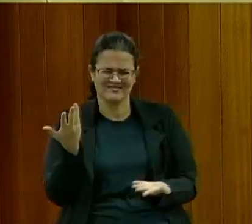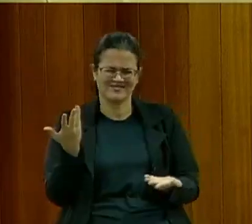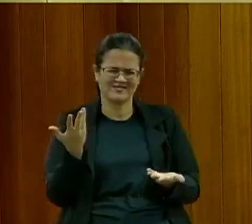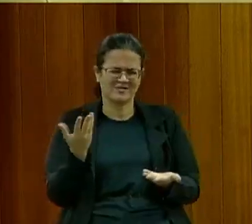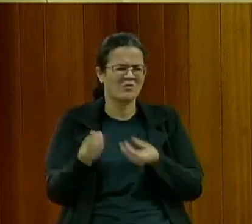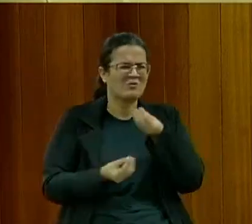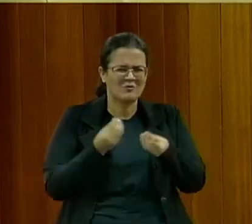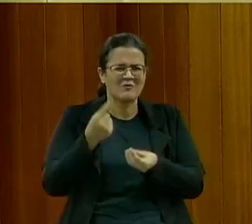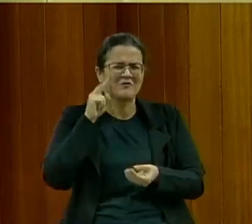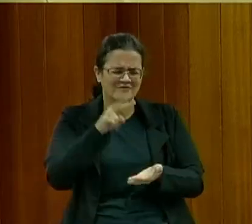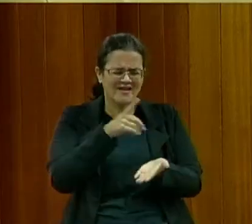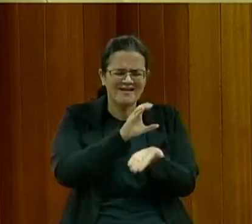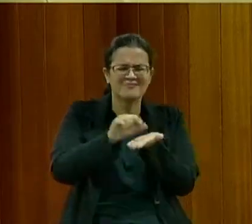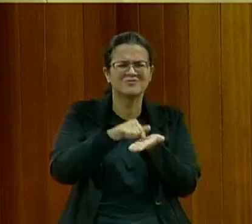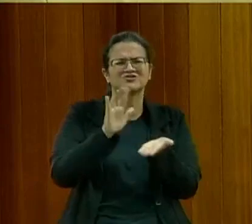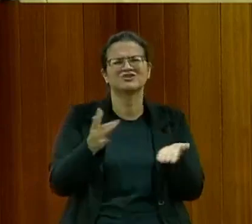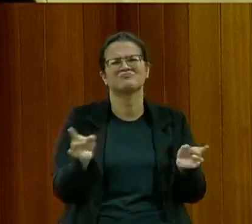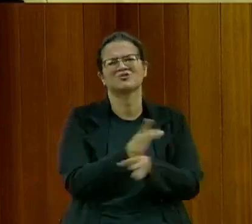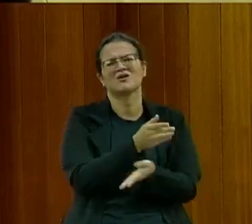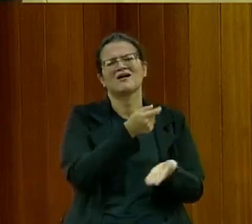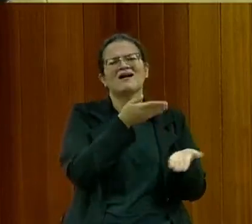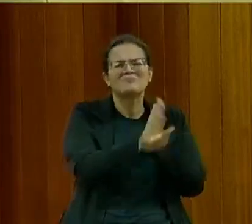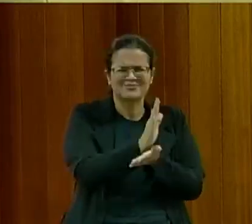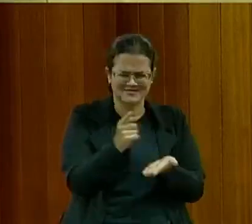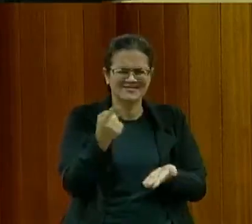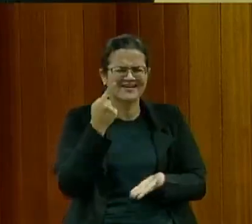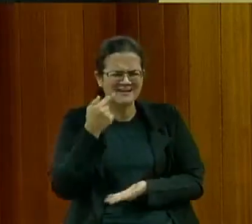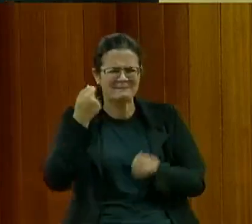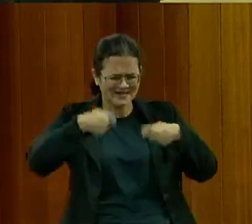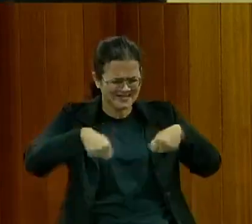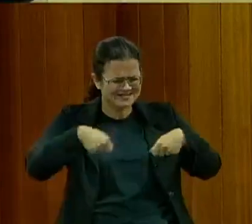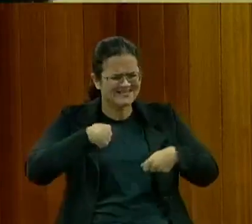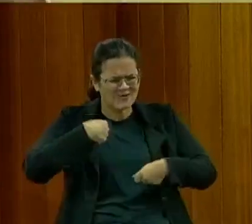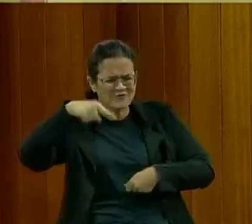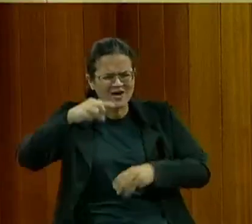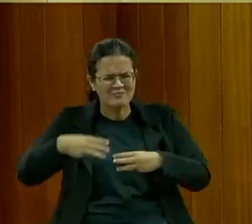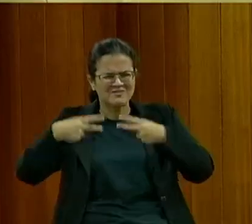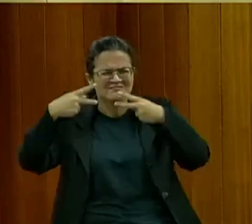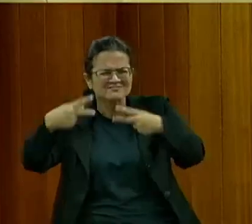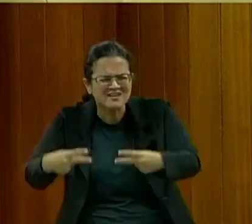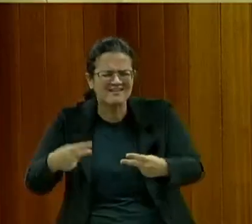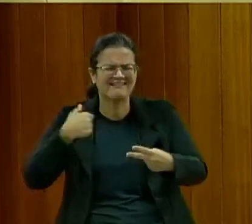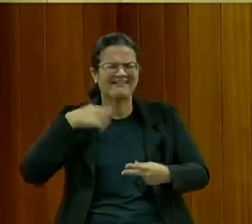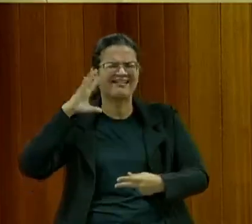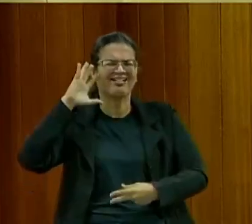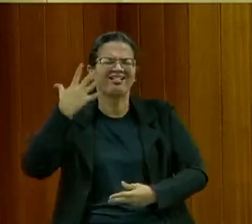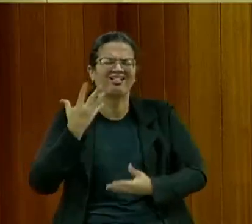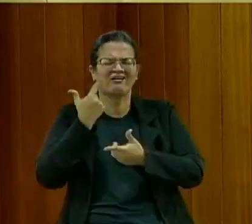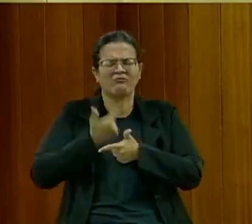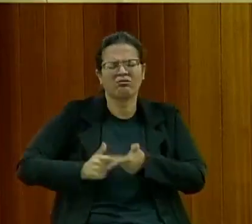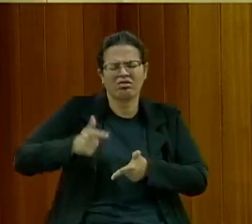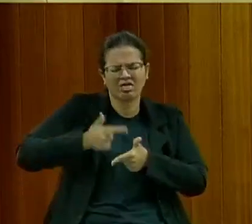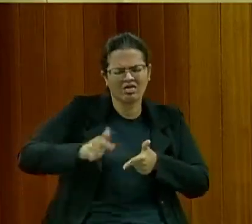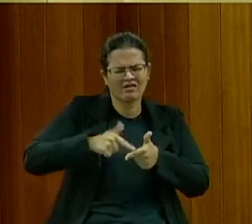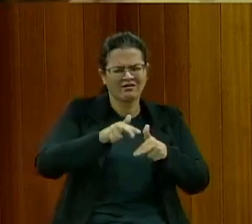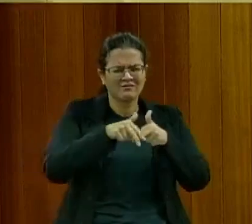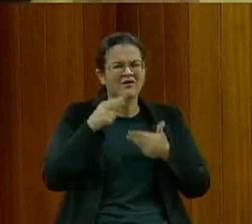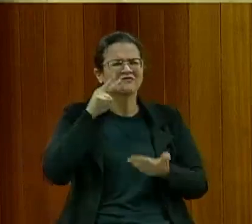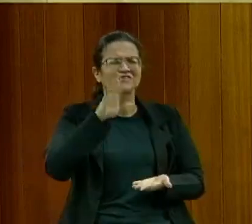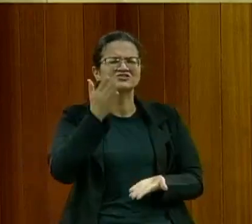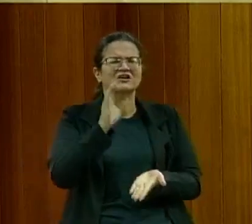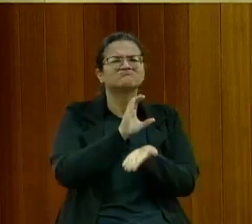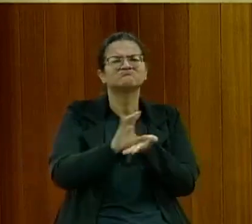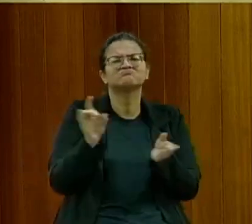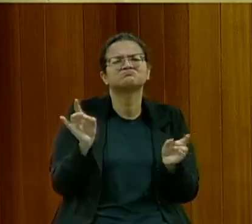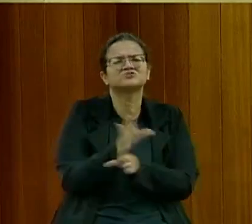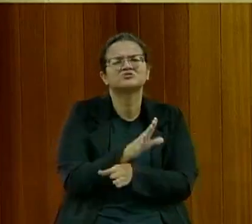casa? Será que vai ter que chegar nesse nível de desgaste desnecessário? Haja visto que muitos emendas, inclusive, que eu conversando com o vereador Mauro Rupi, até